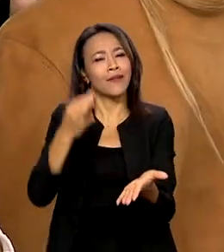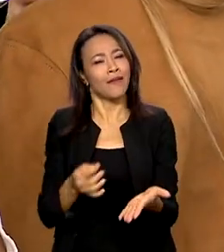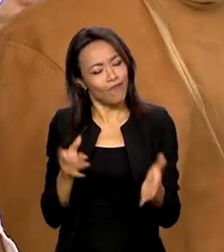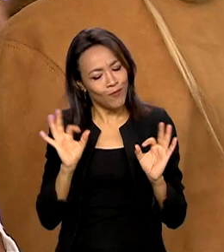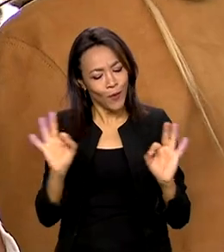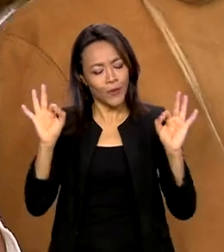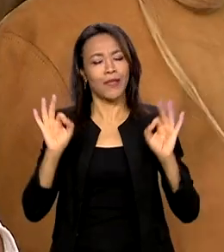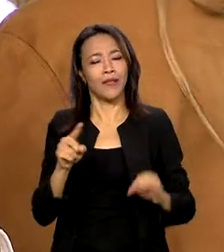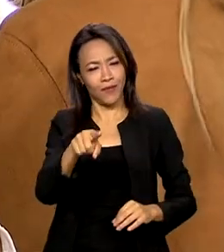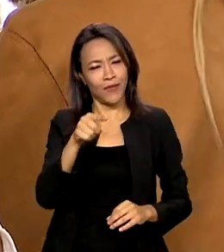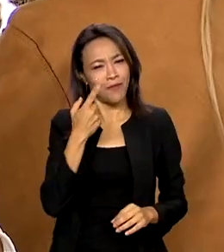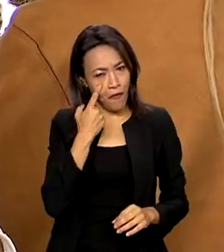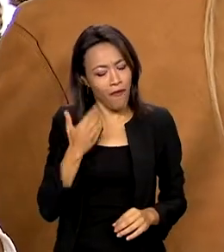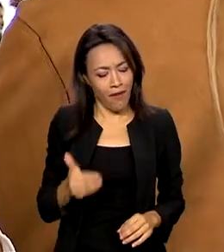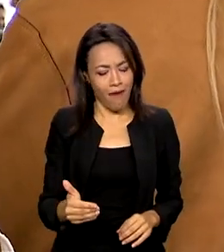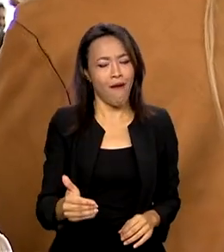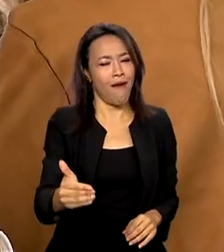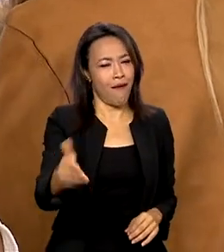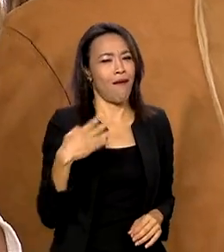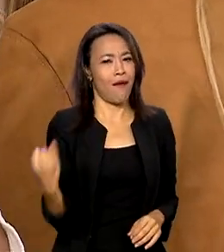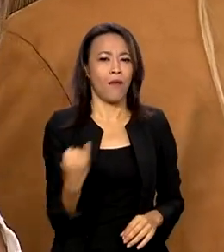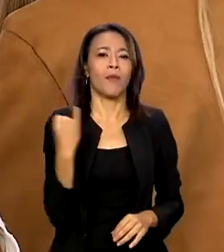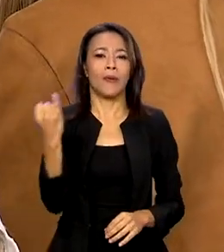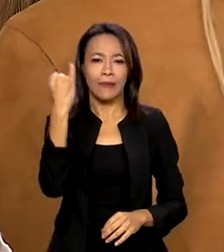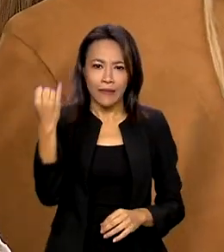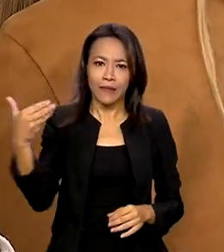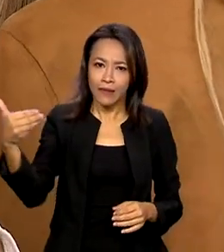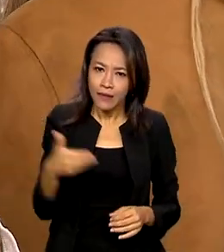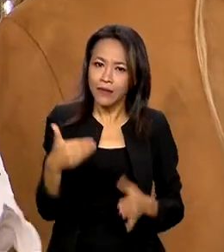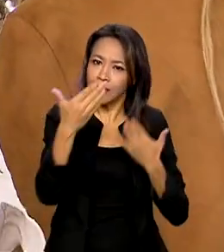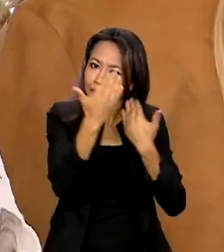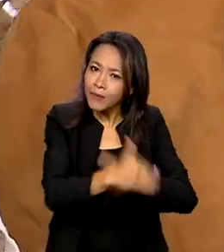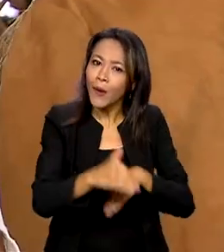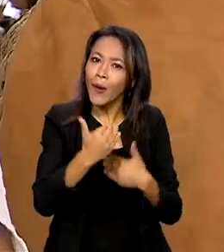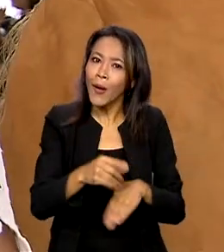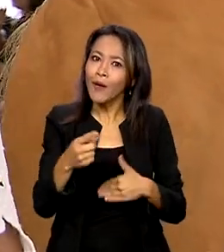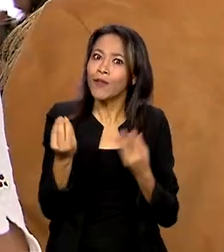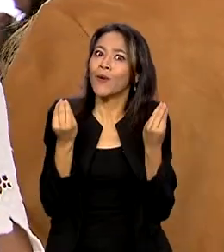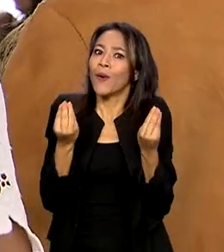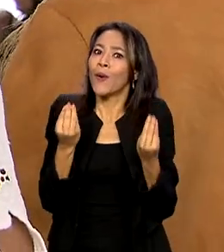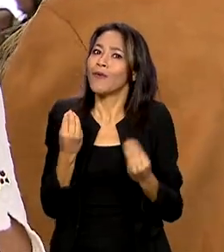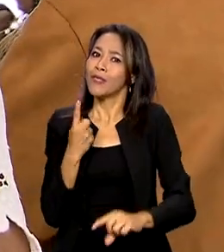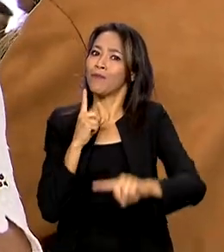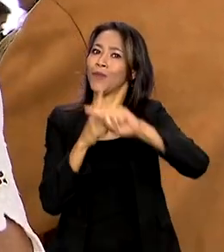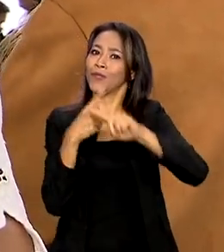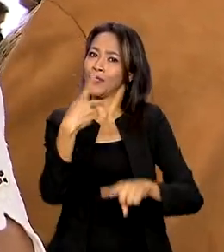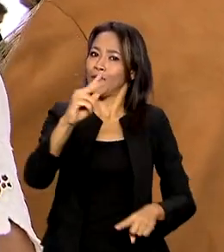com certeza vocês vão ver a se a importância disso e a repercussão positiva na vida de vocês